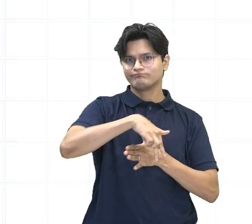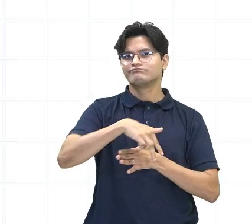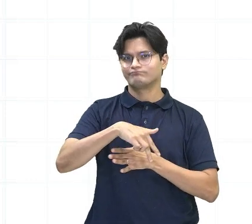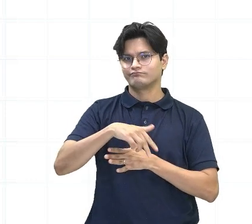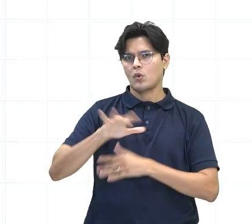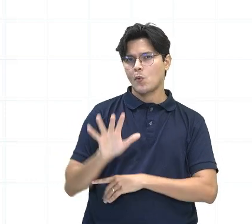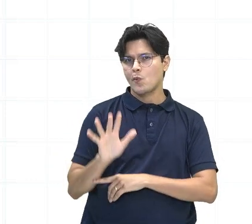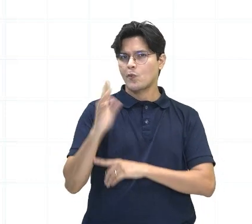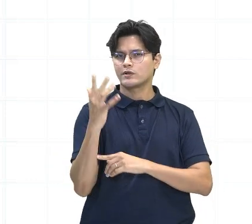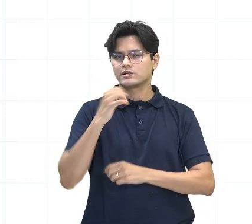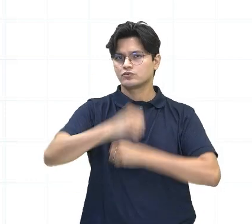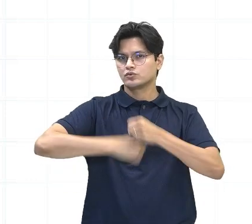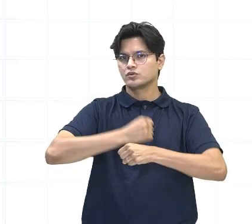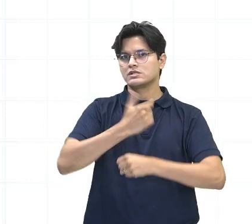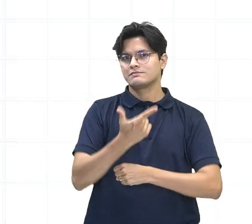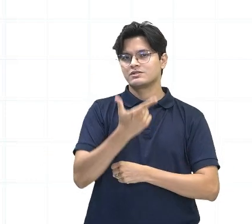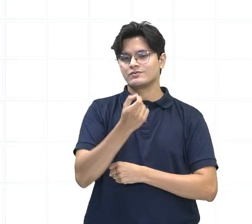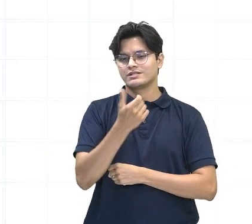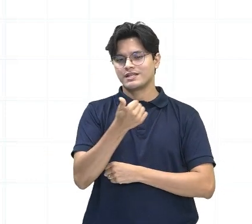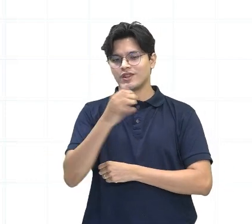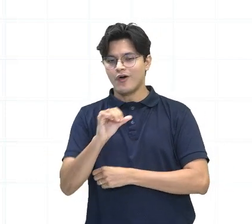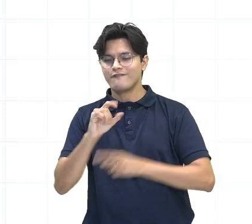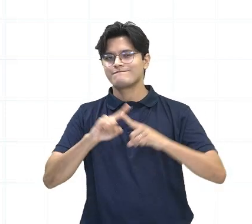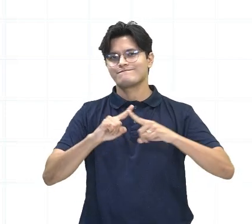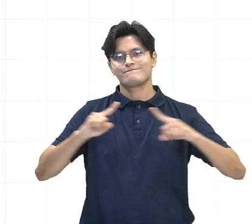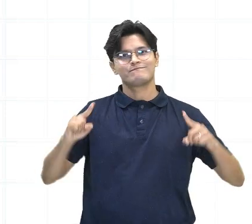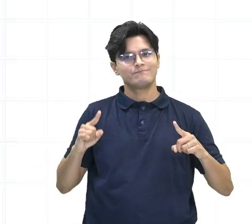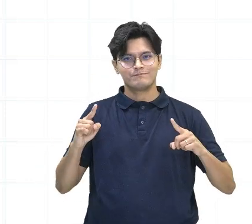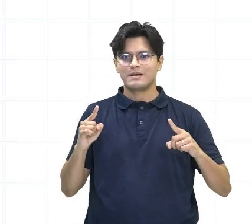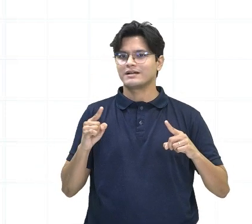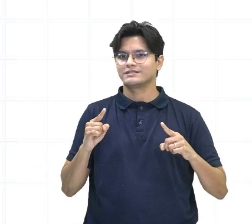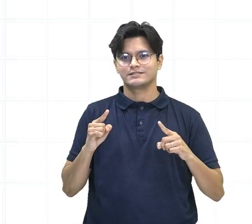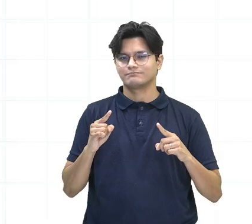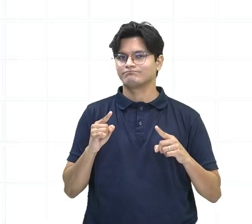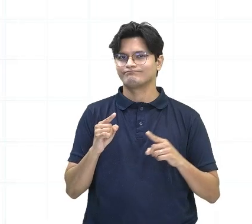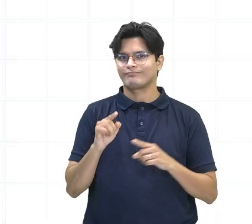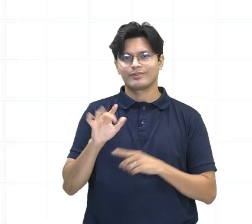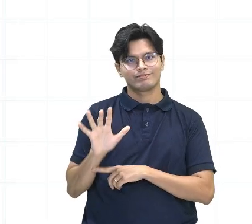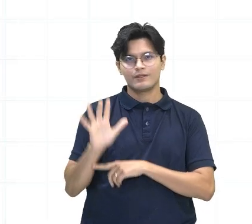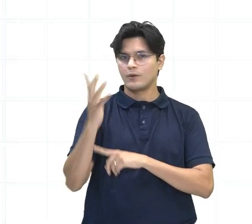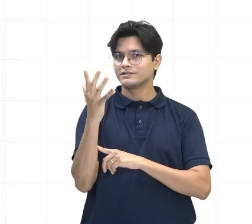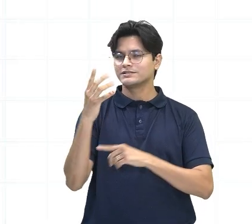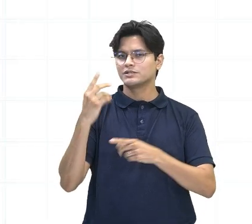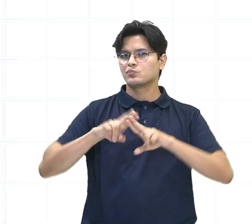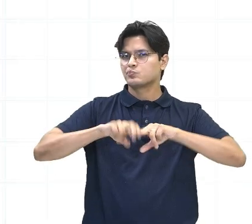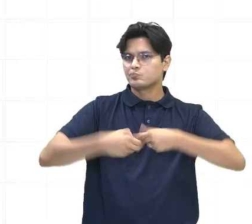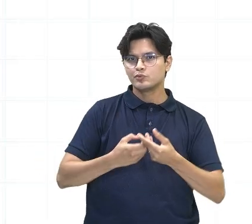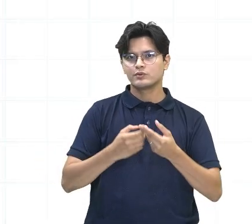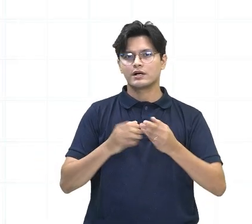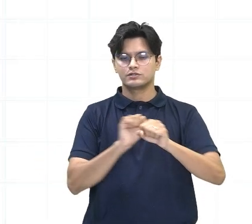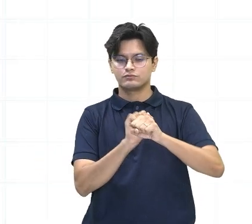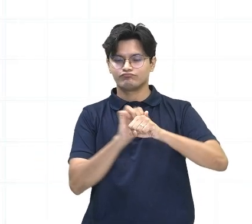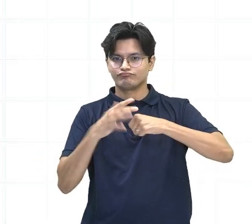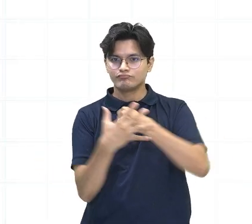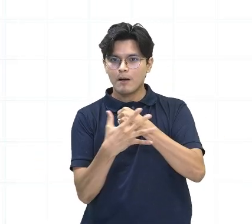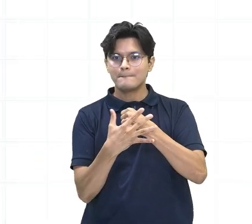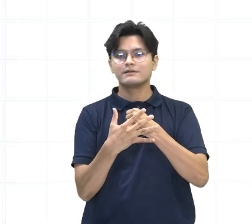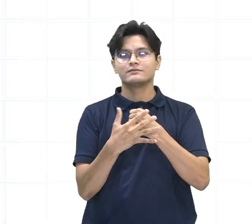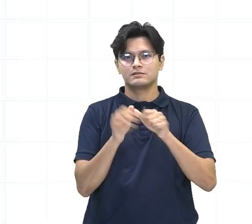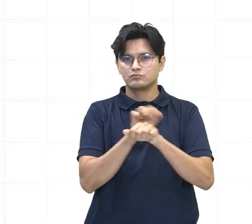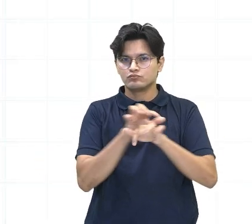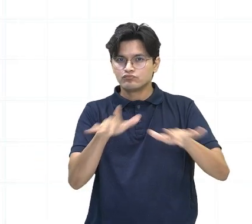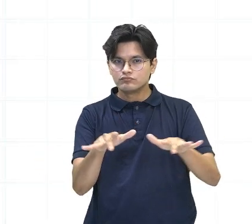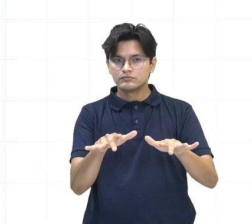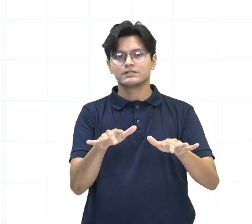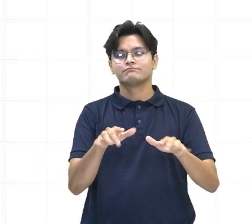em Hiroshima, no Japão, mas foi adiado devido à pandemia. A cidade também foi sede da primeira competição oficial de parkour,